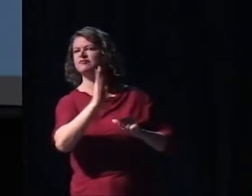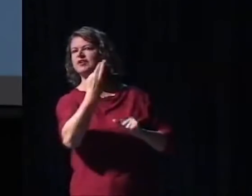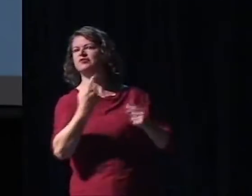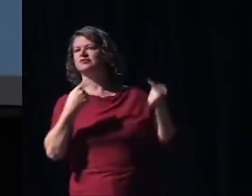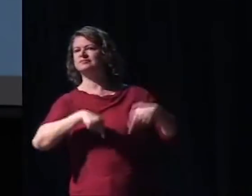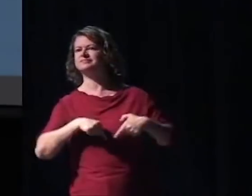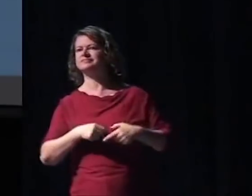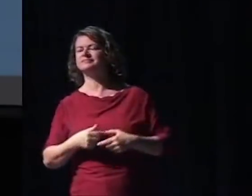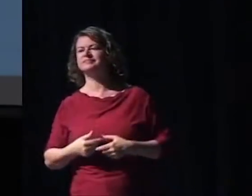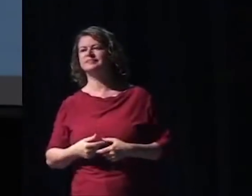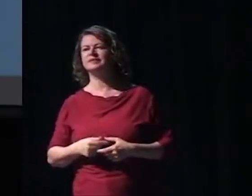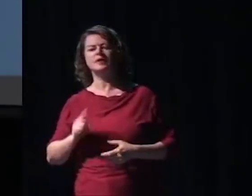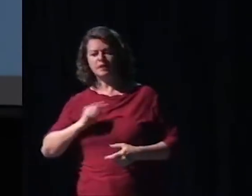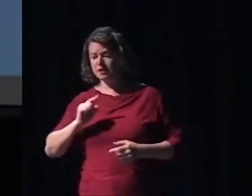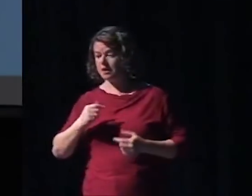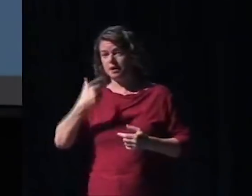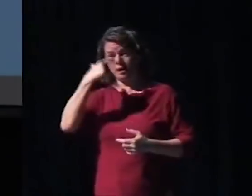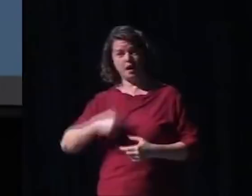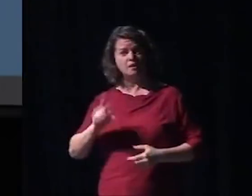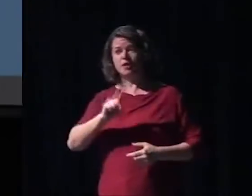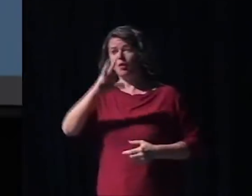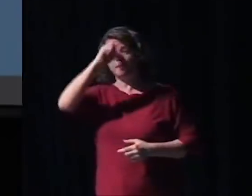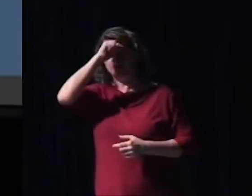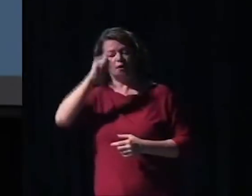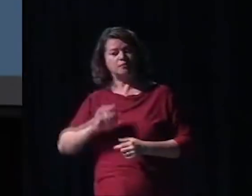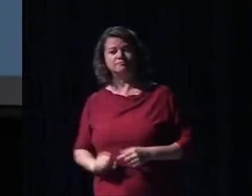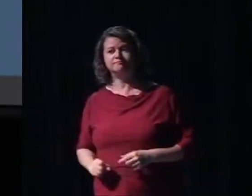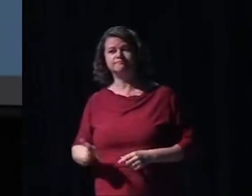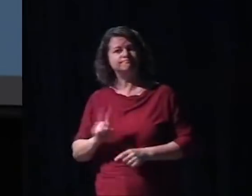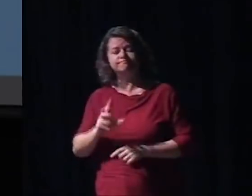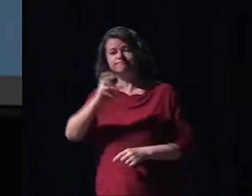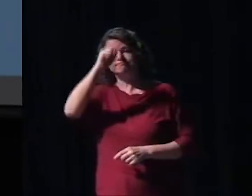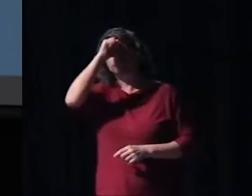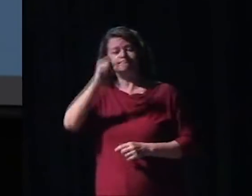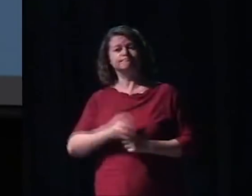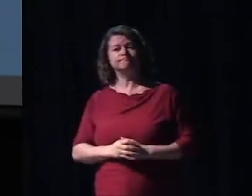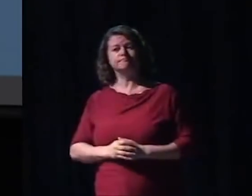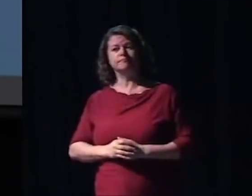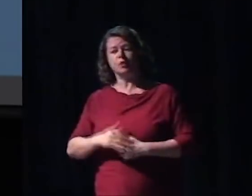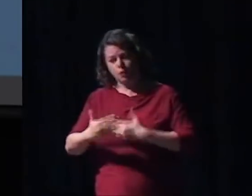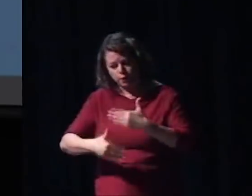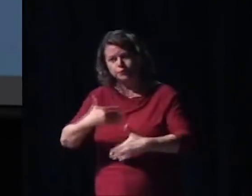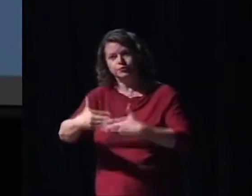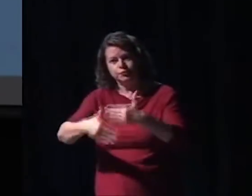vencer na raça. Ele é como se você quisesse espremer